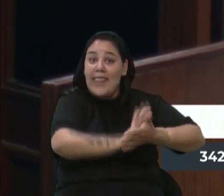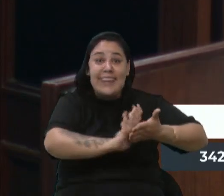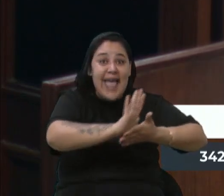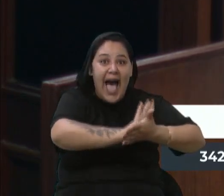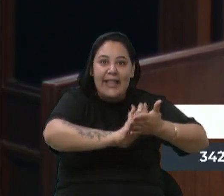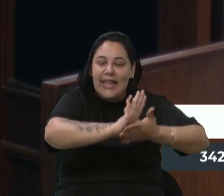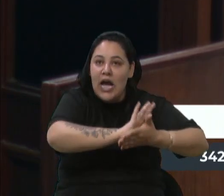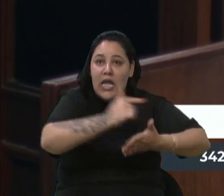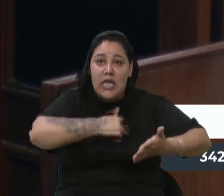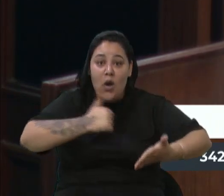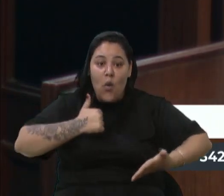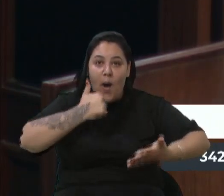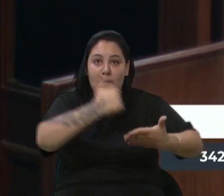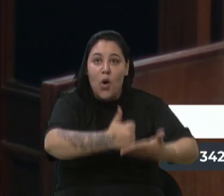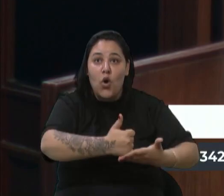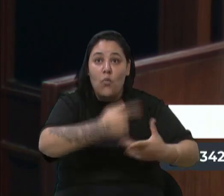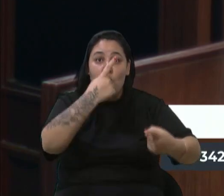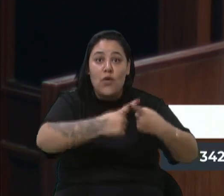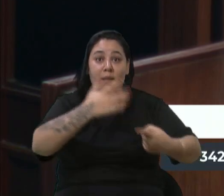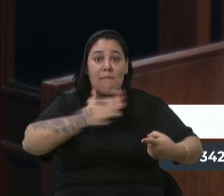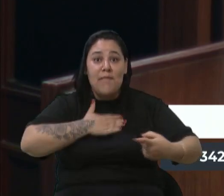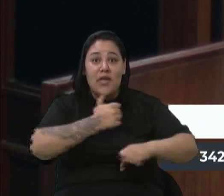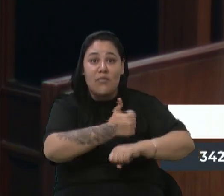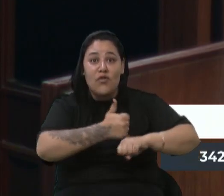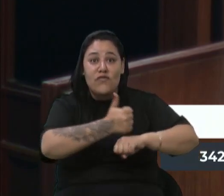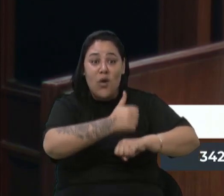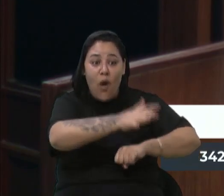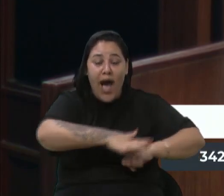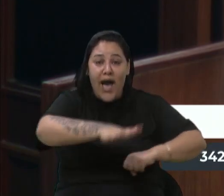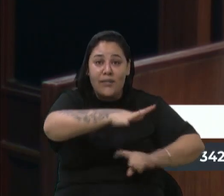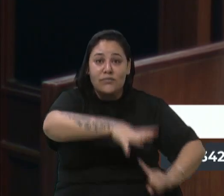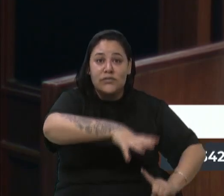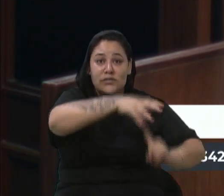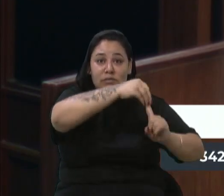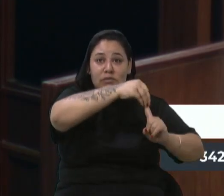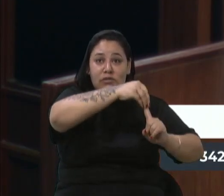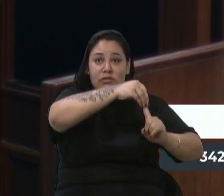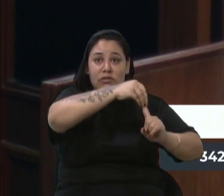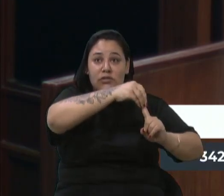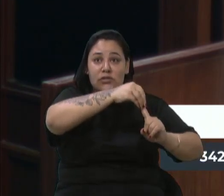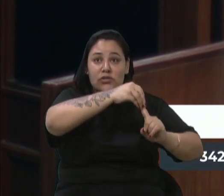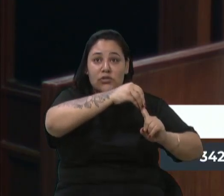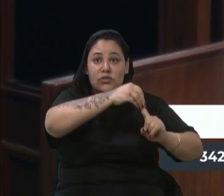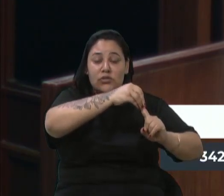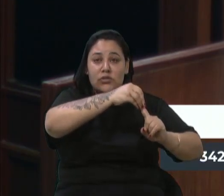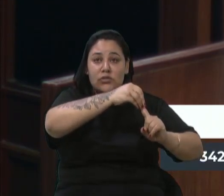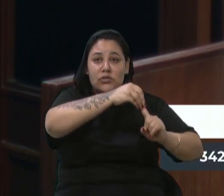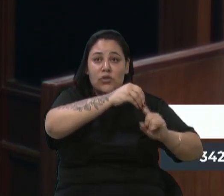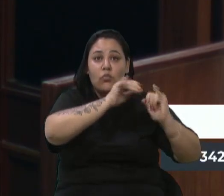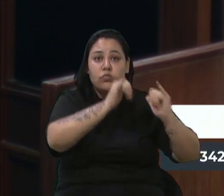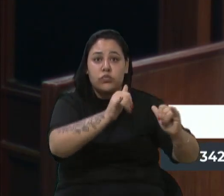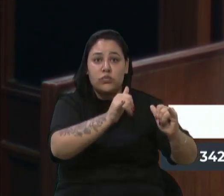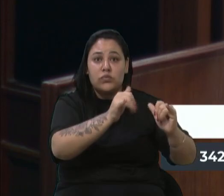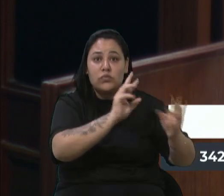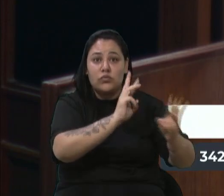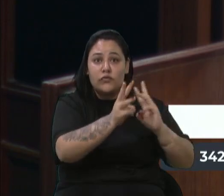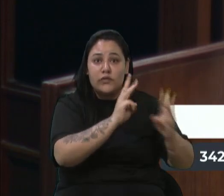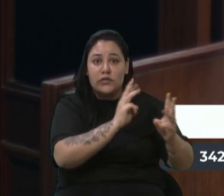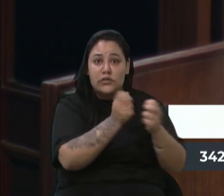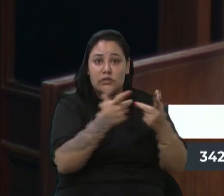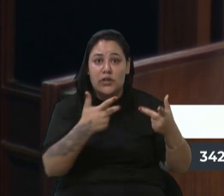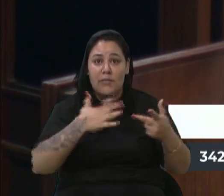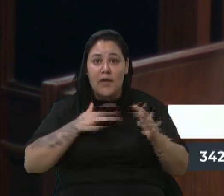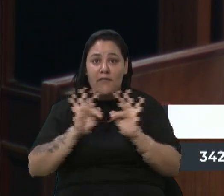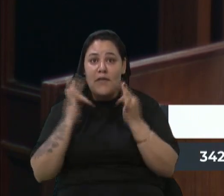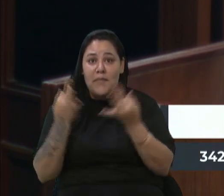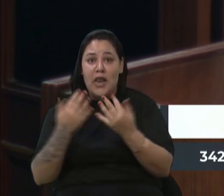eu defendo porque é a minha classe, principalmente o transporte coletivo, mas os meus parentes, as pessoas da minha casa